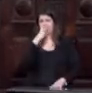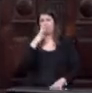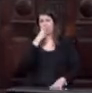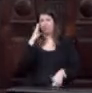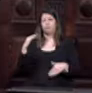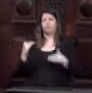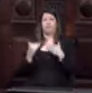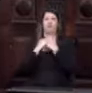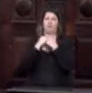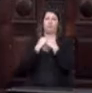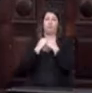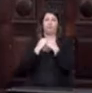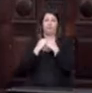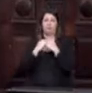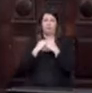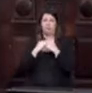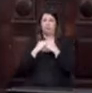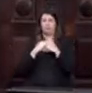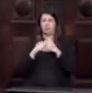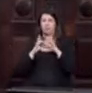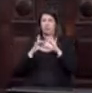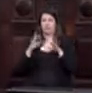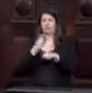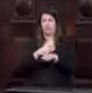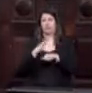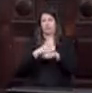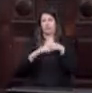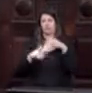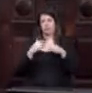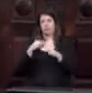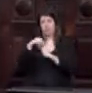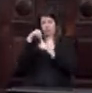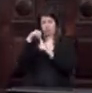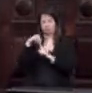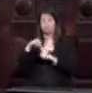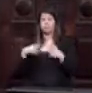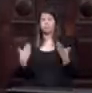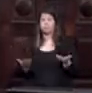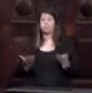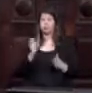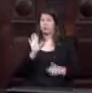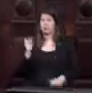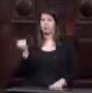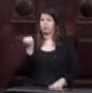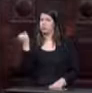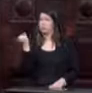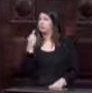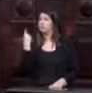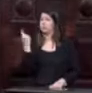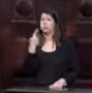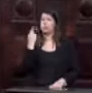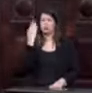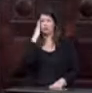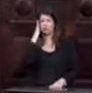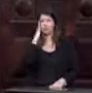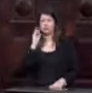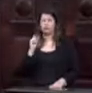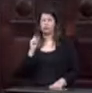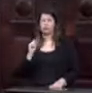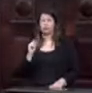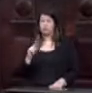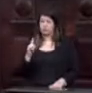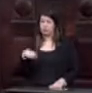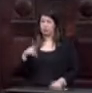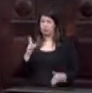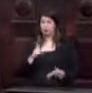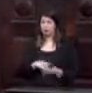aviltadas no seu livre exercício de representação. Mas é importante a gente frisar que, na realidade, não é